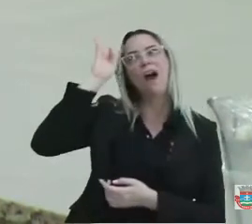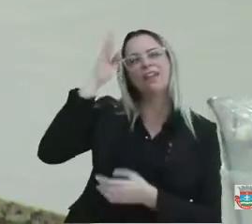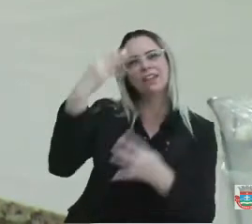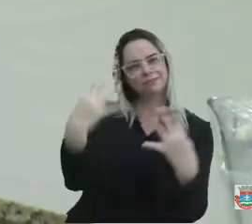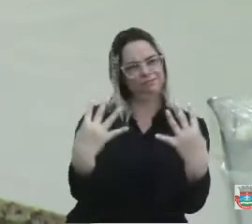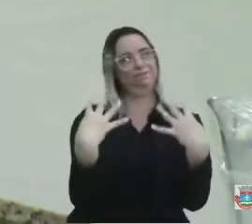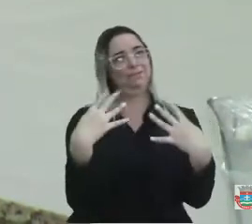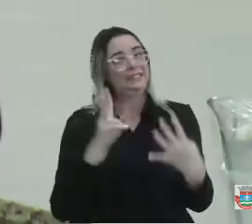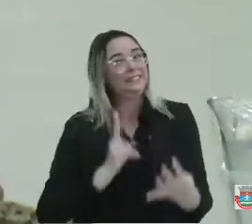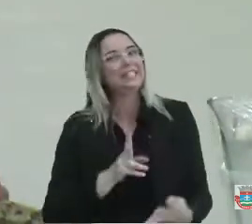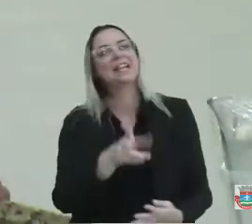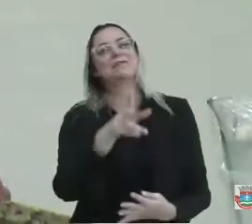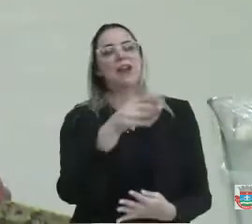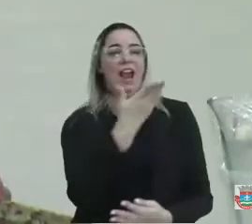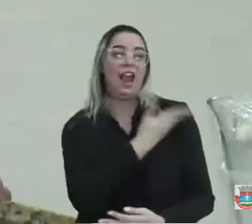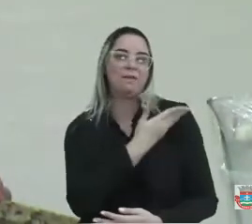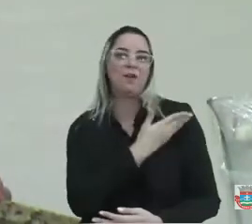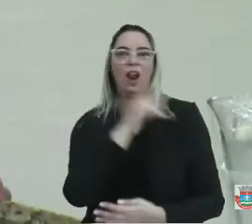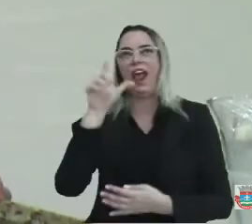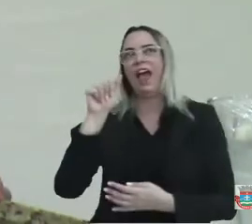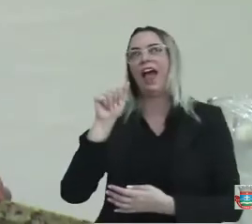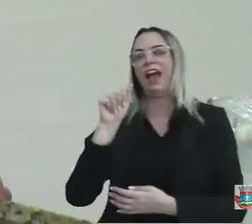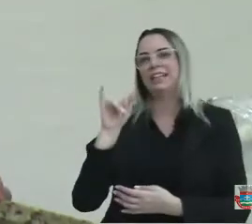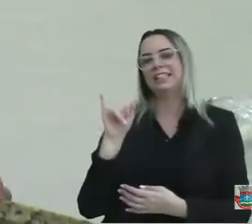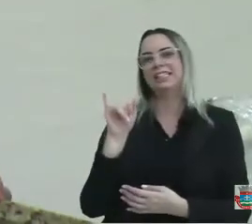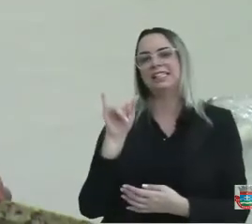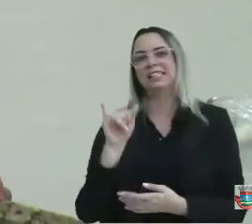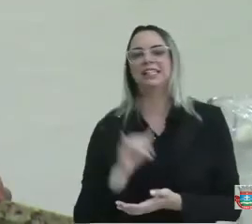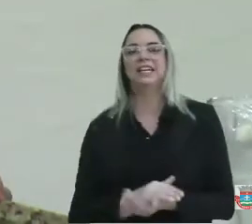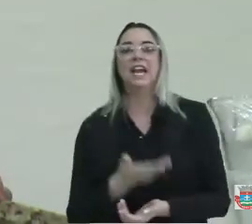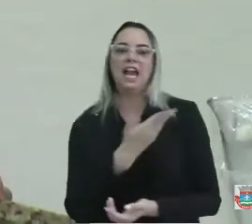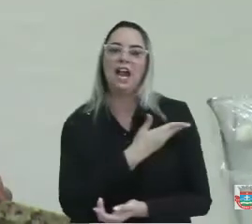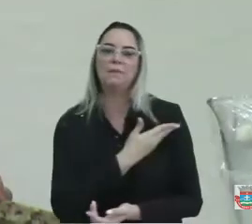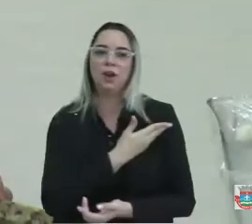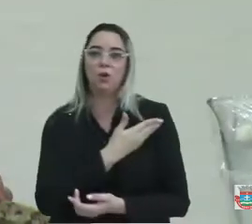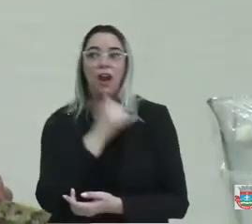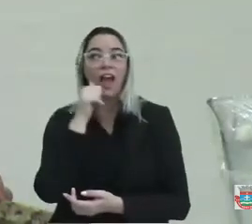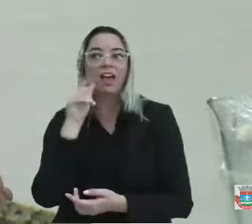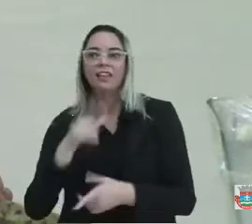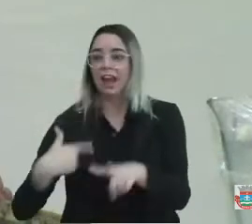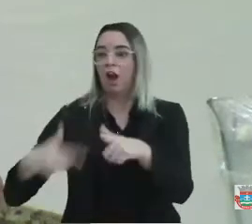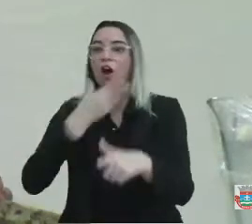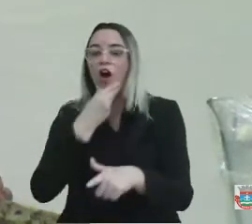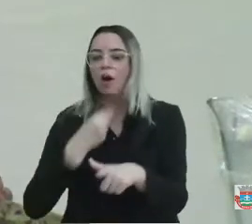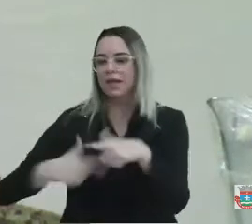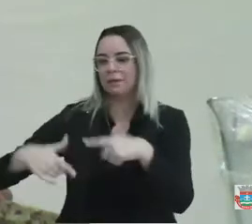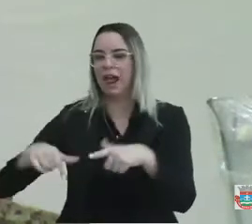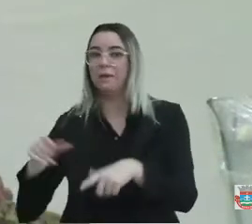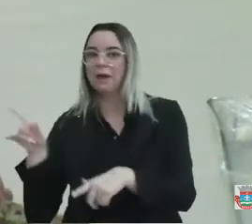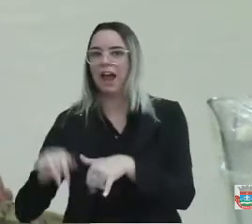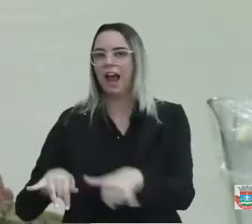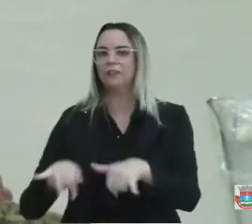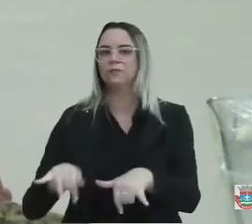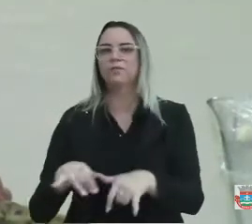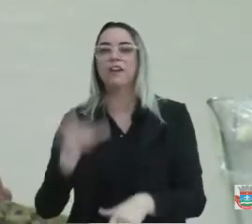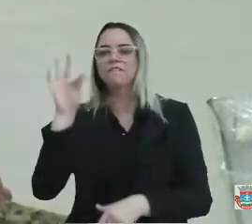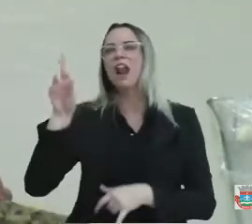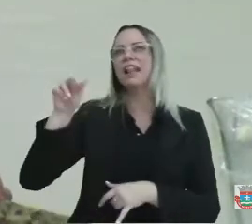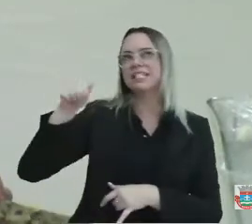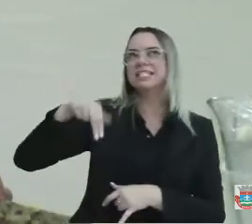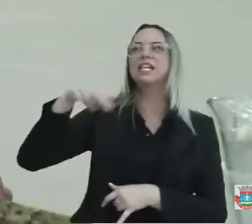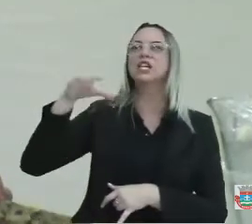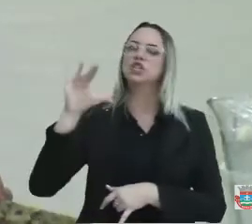meu amigo Mike, meu amigo Célio, lá do mercado, meu amigo Francisco, que trabalha